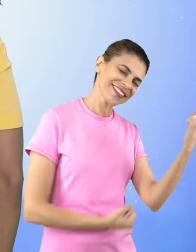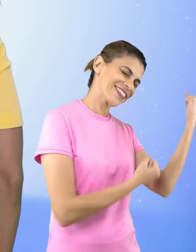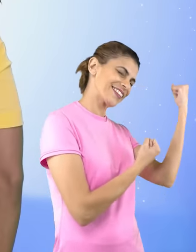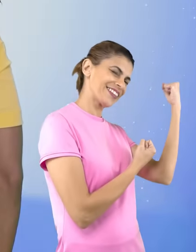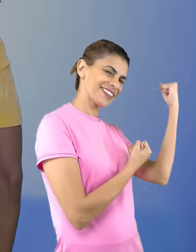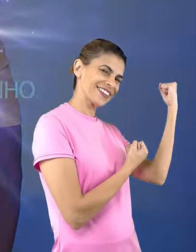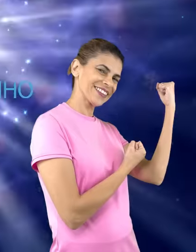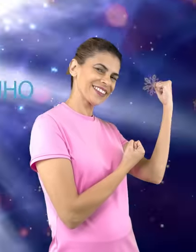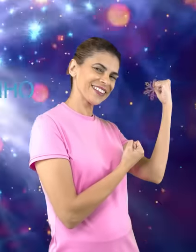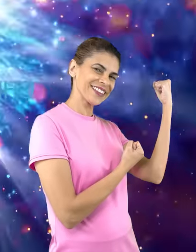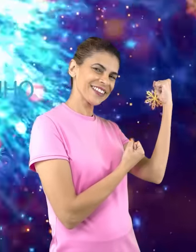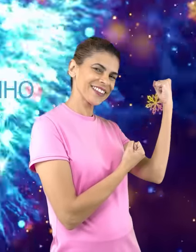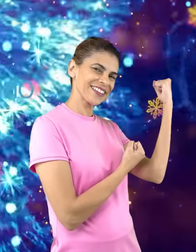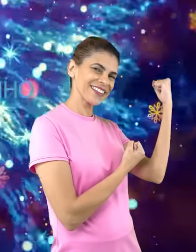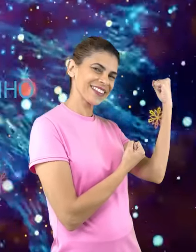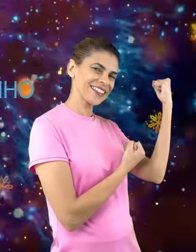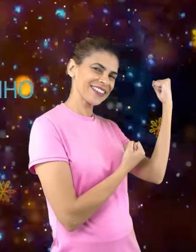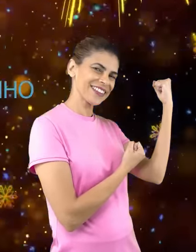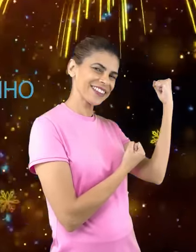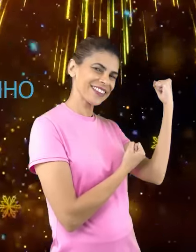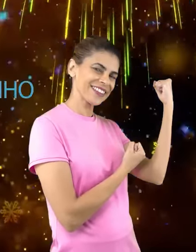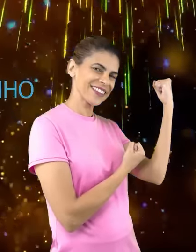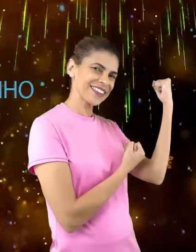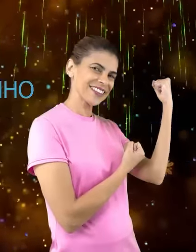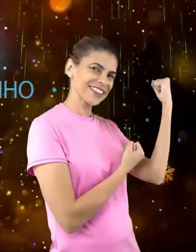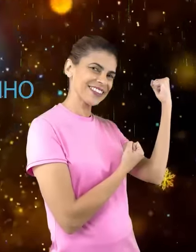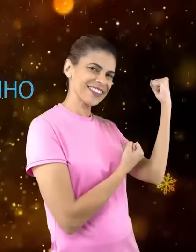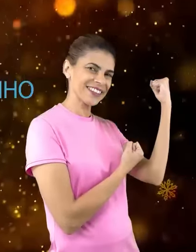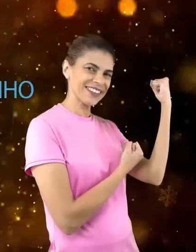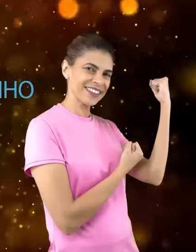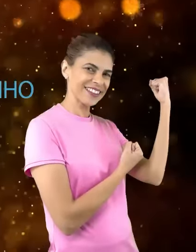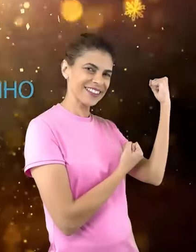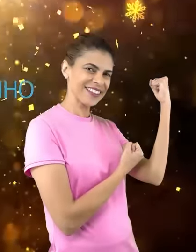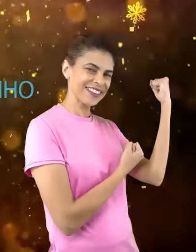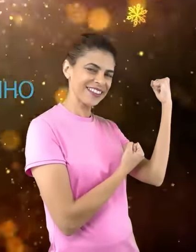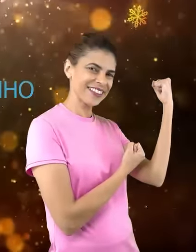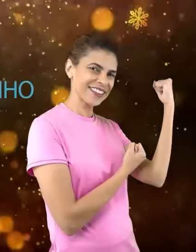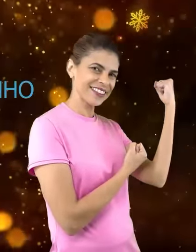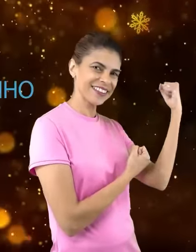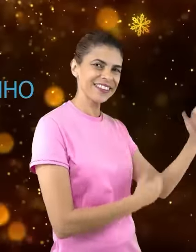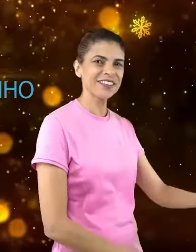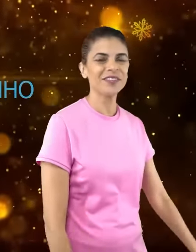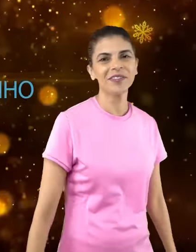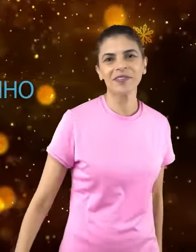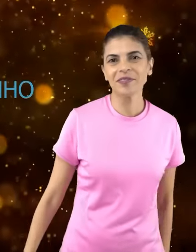Aqui você pode viver o seu sonho